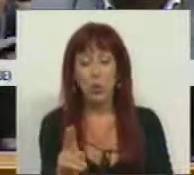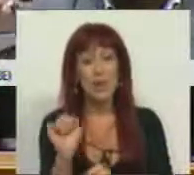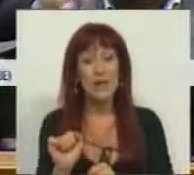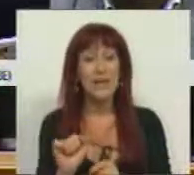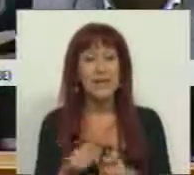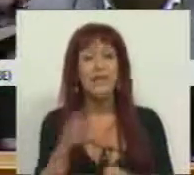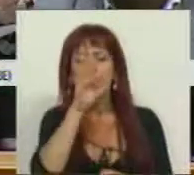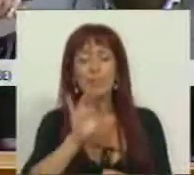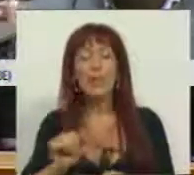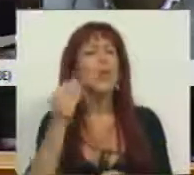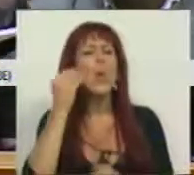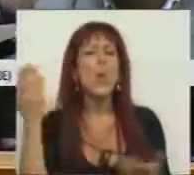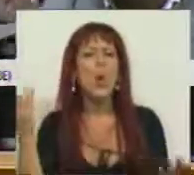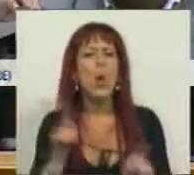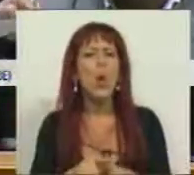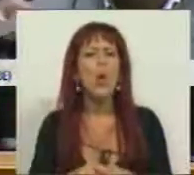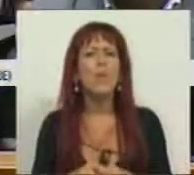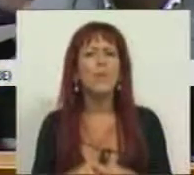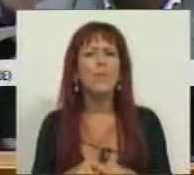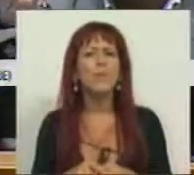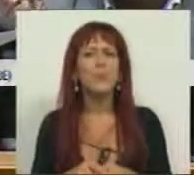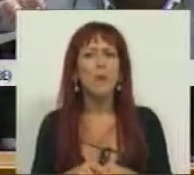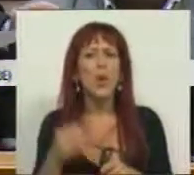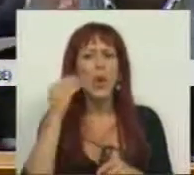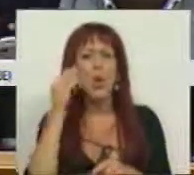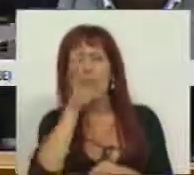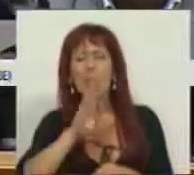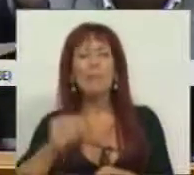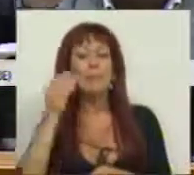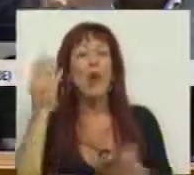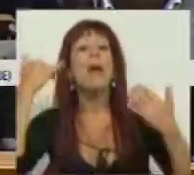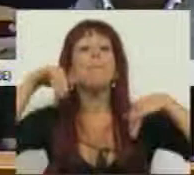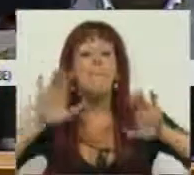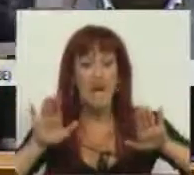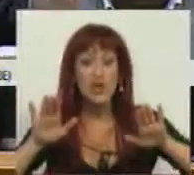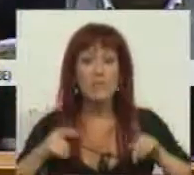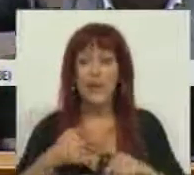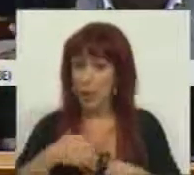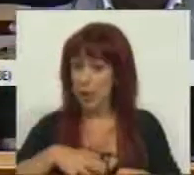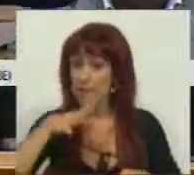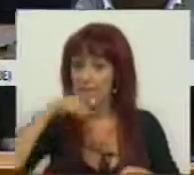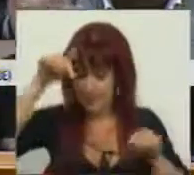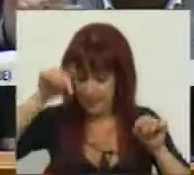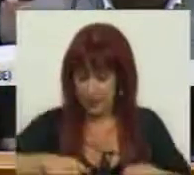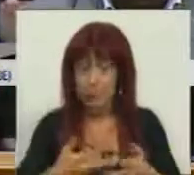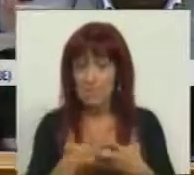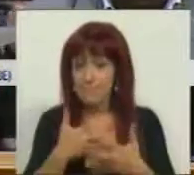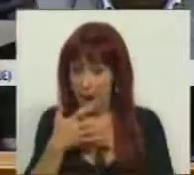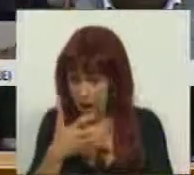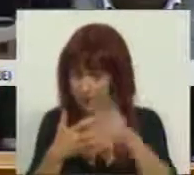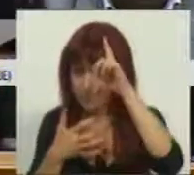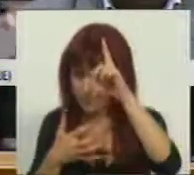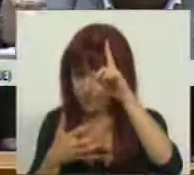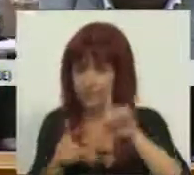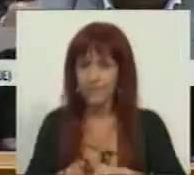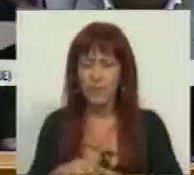sua concretização, na forma como elas se concretizam. No entanto, quero aqui também sublinhar